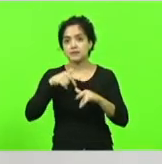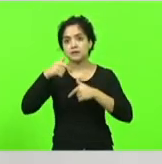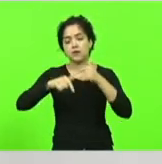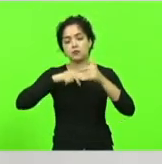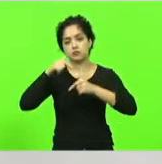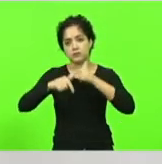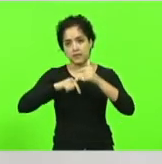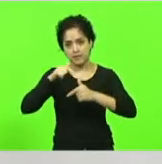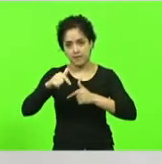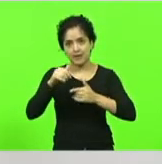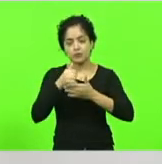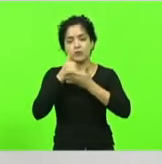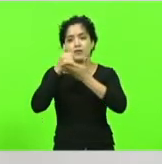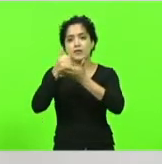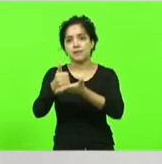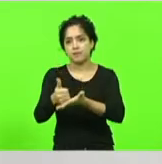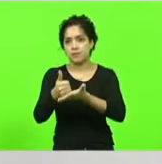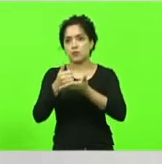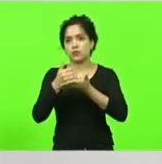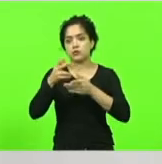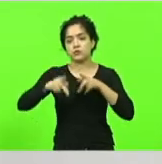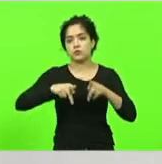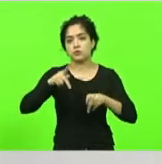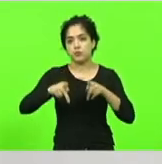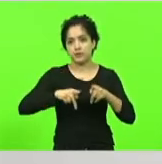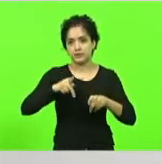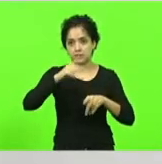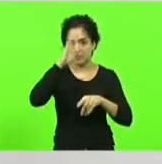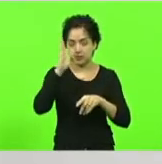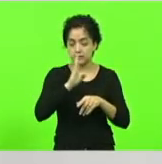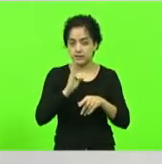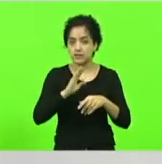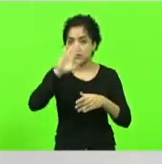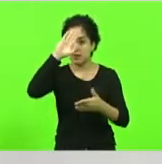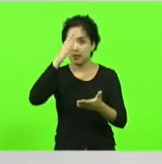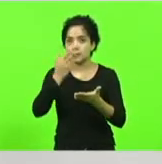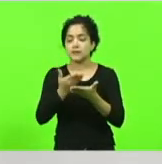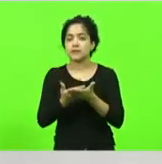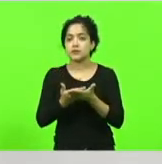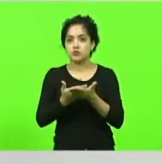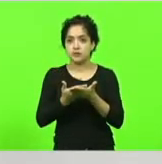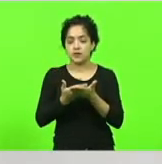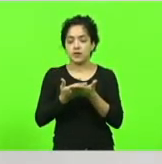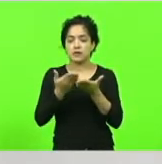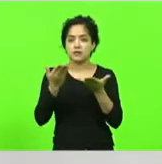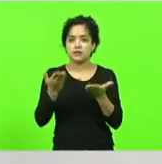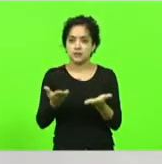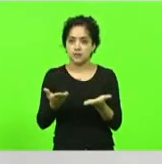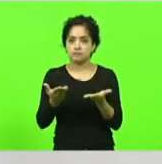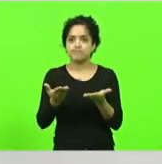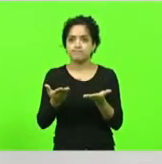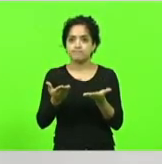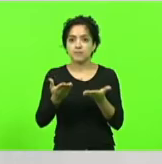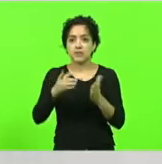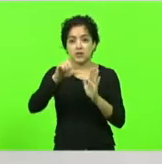a favor da população brasileira. Quero acreditar que, com essa pequena